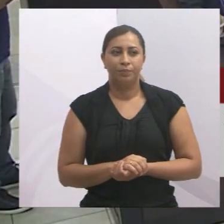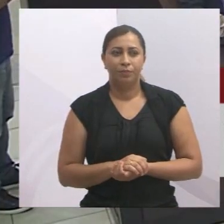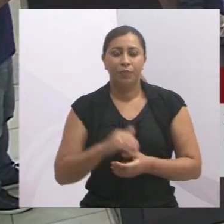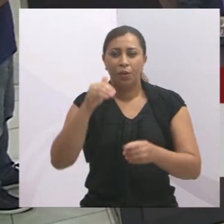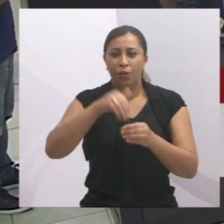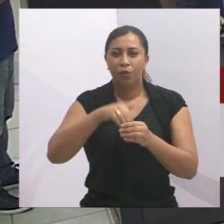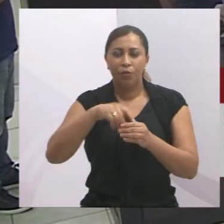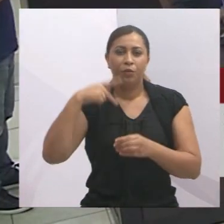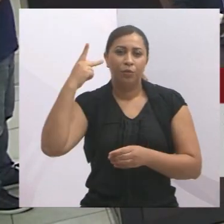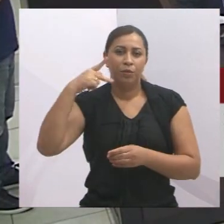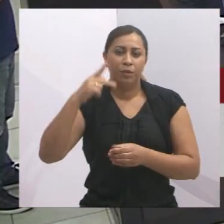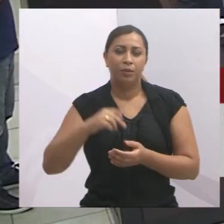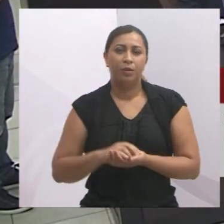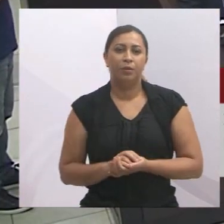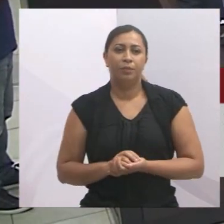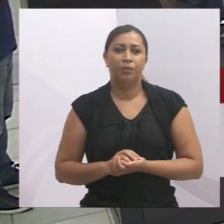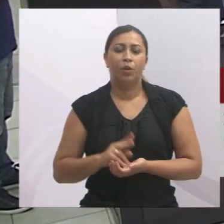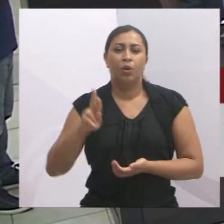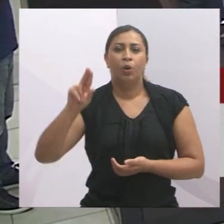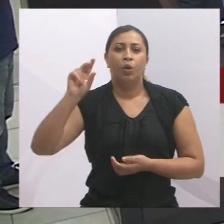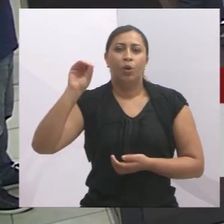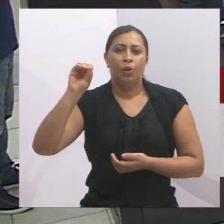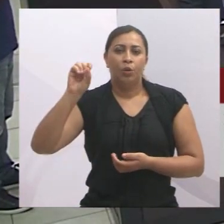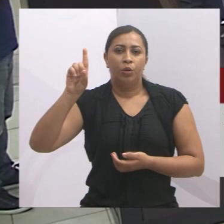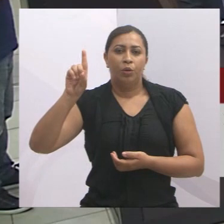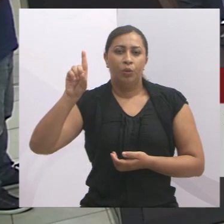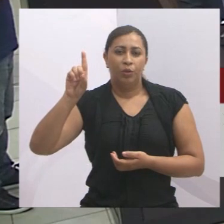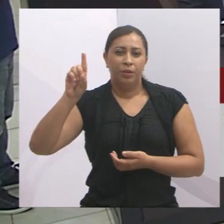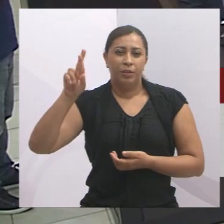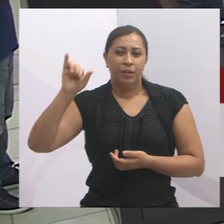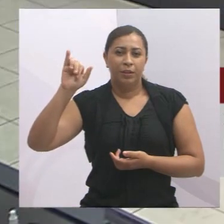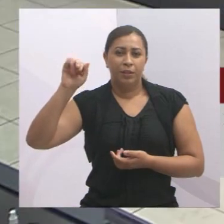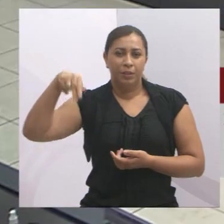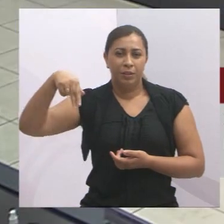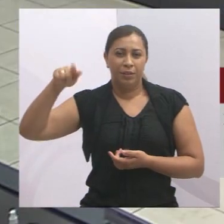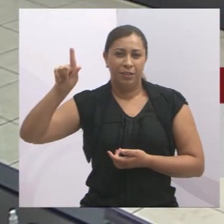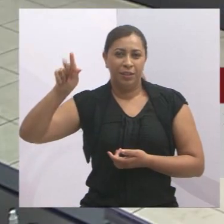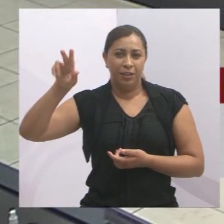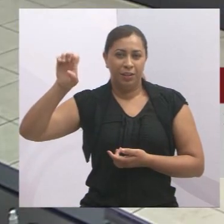Como vota o vereador Dr. Rodrigo Salomão. Favorável.